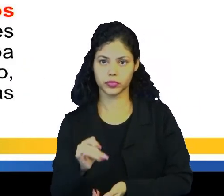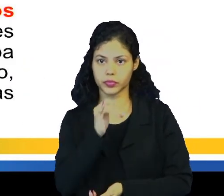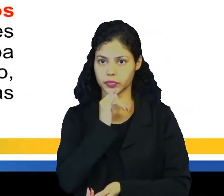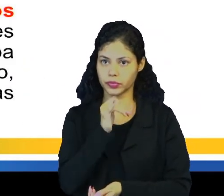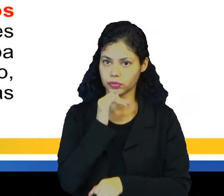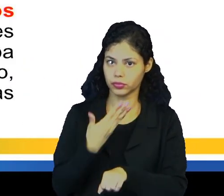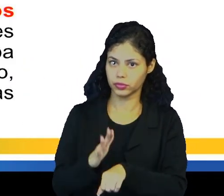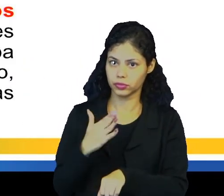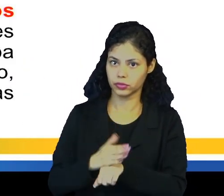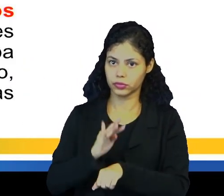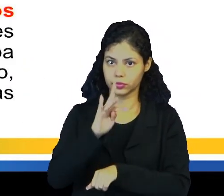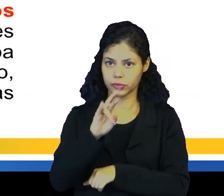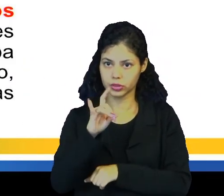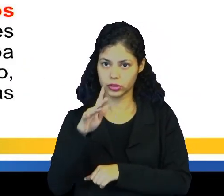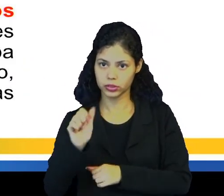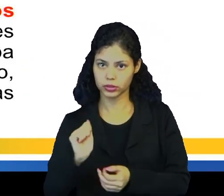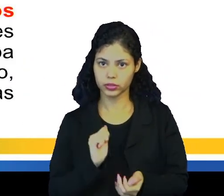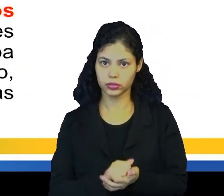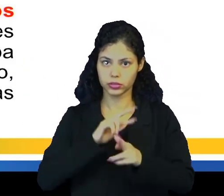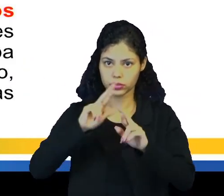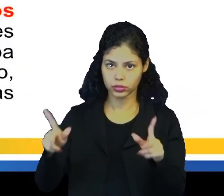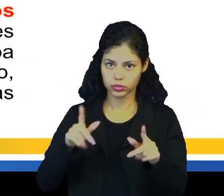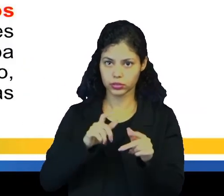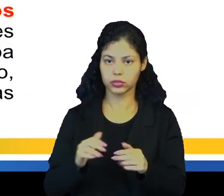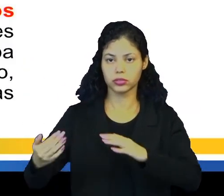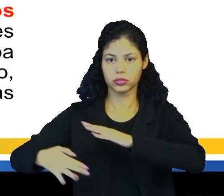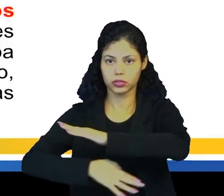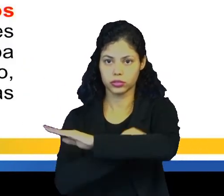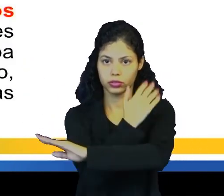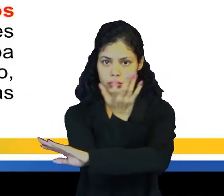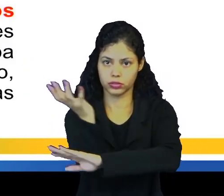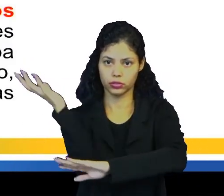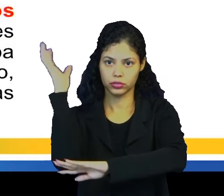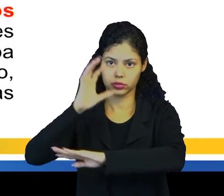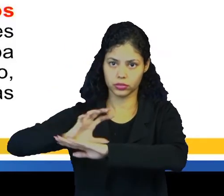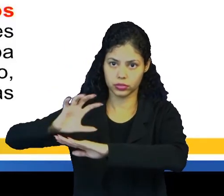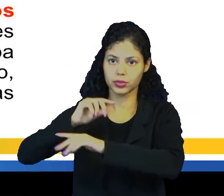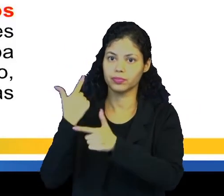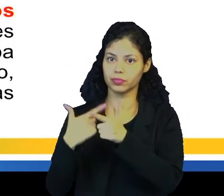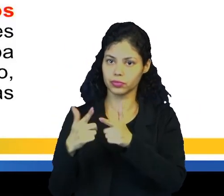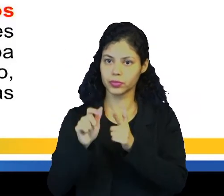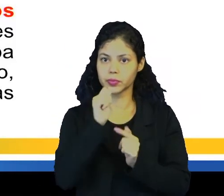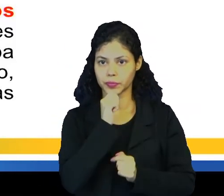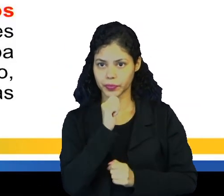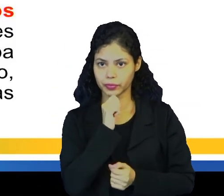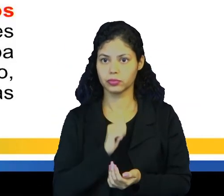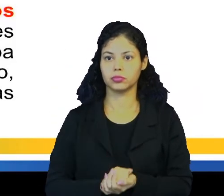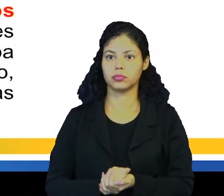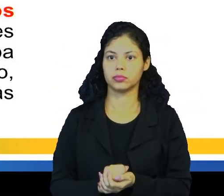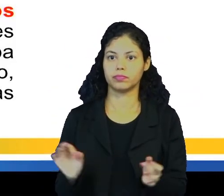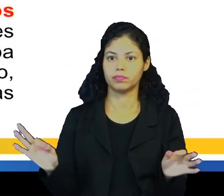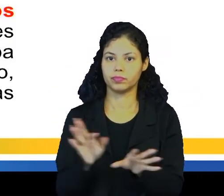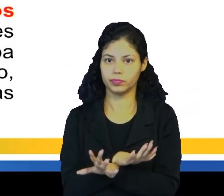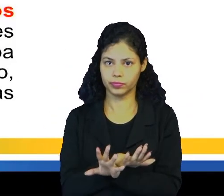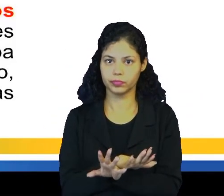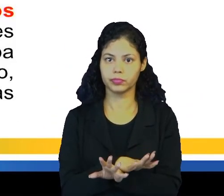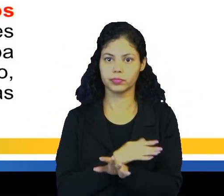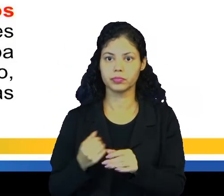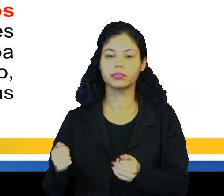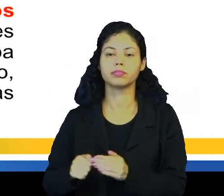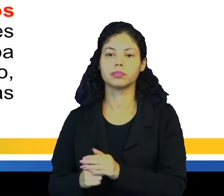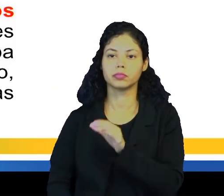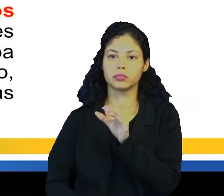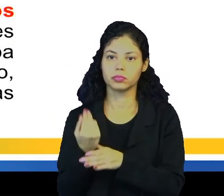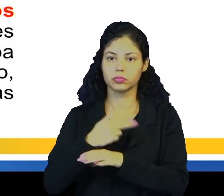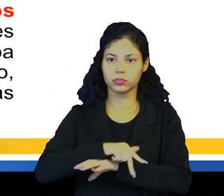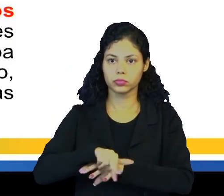exemplo, a prática da biopirataria em diferentes ecossistemas também pode ser prejudicial, pois acaba colocando em risco a biodiversidade